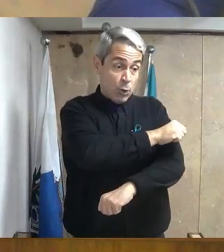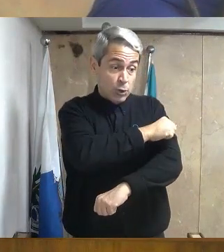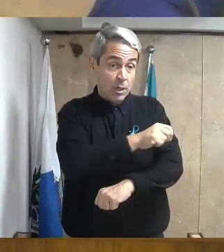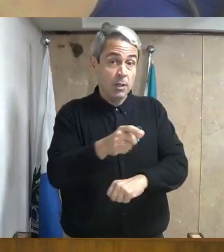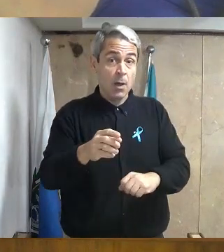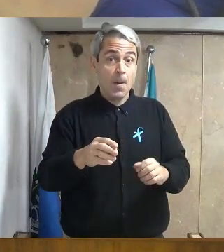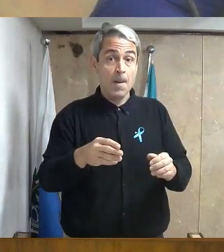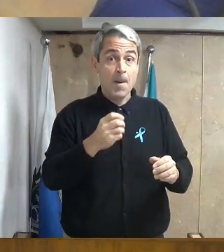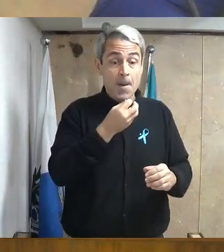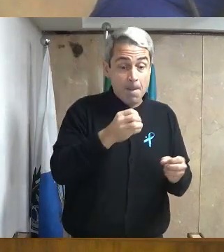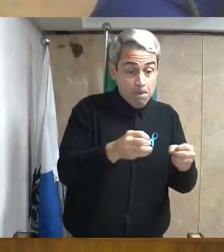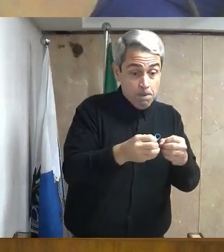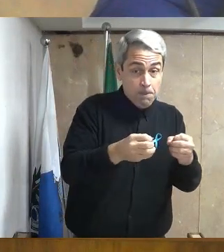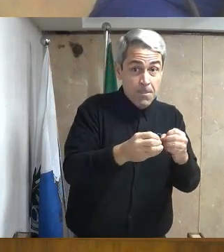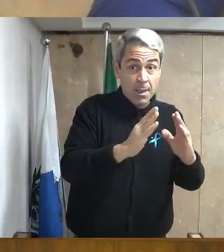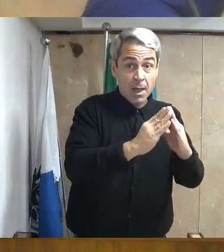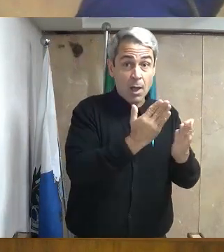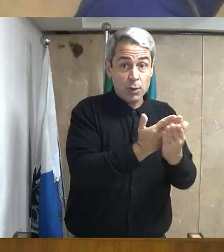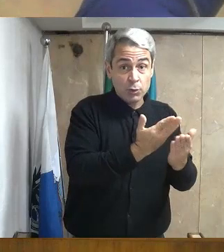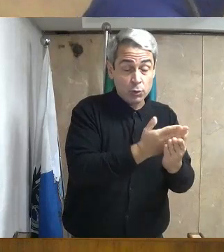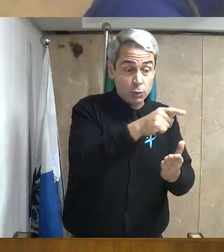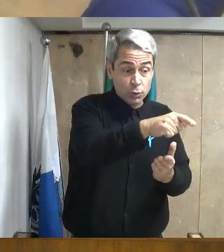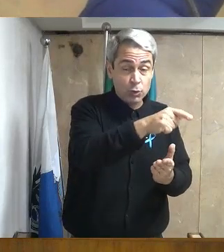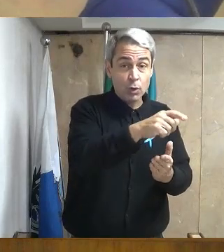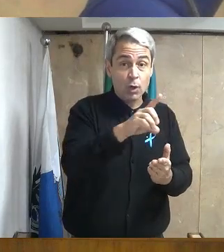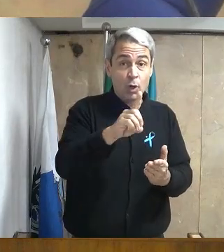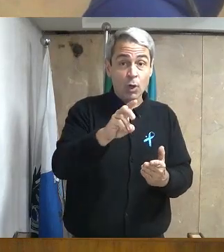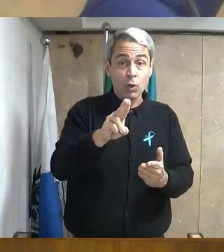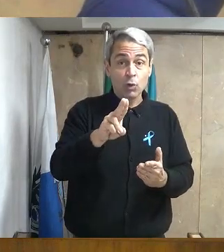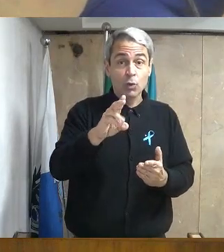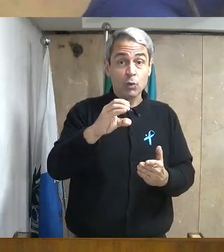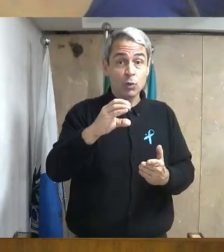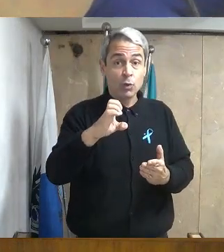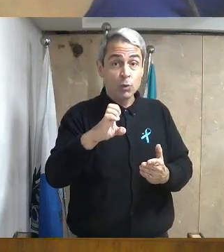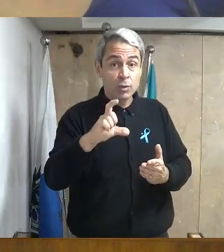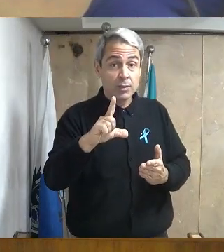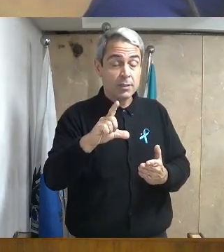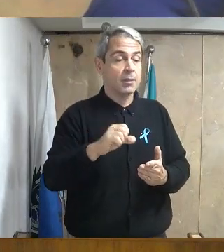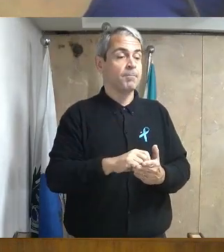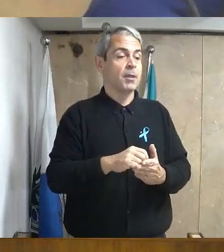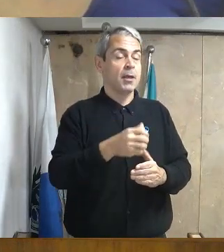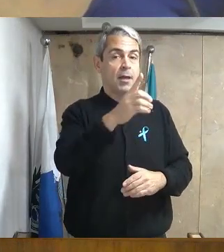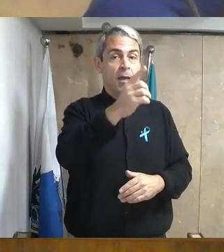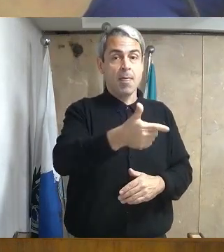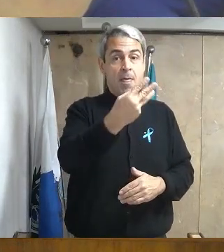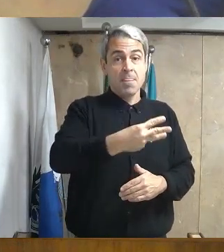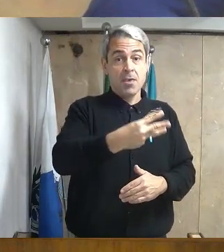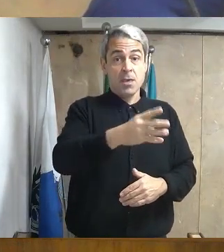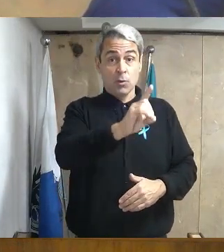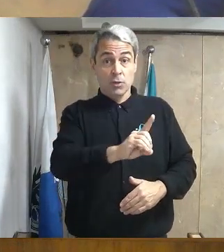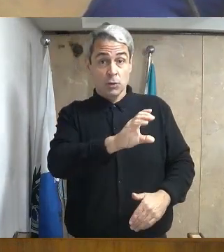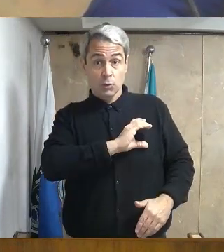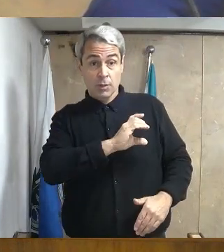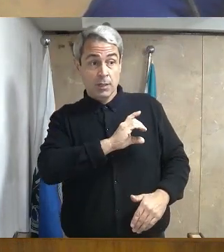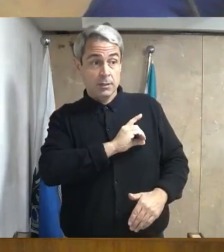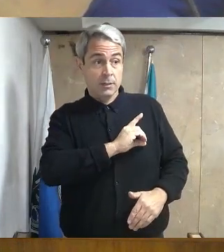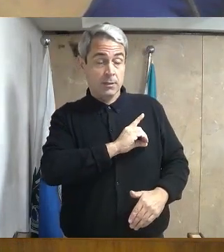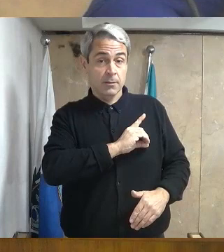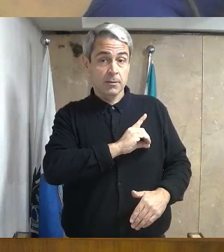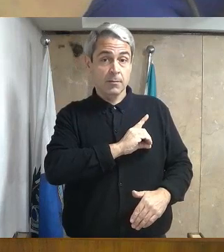Escola Municipal Professora Dulce Trindade Braga, terceiro distrito deste município.